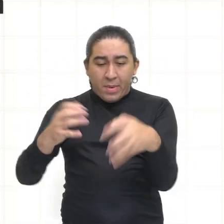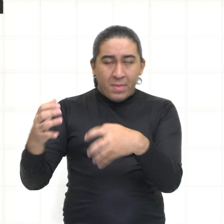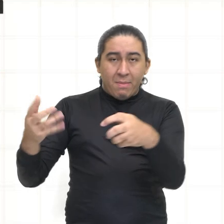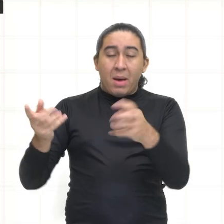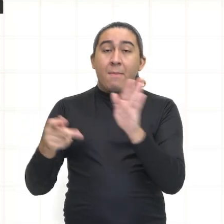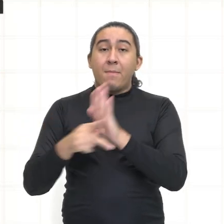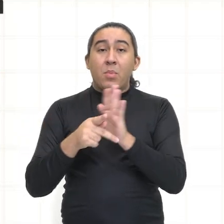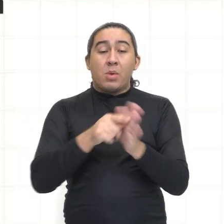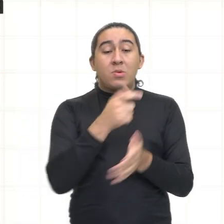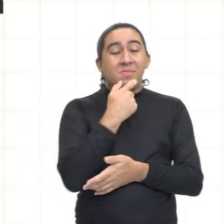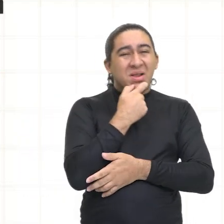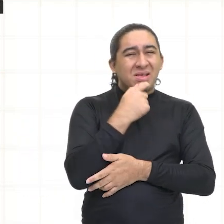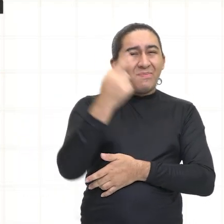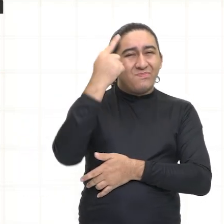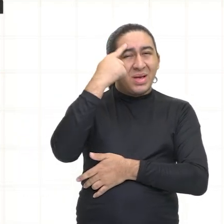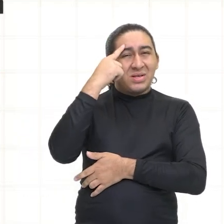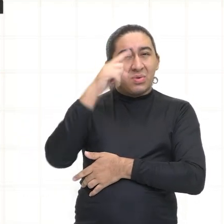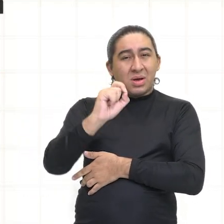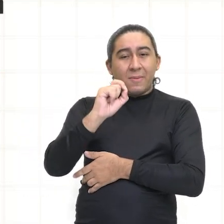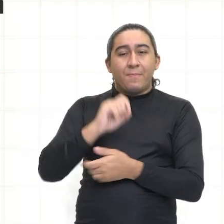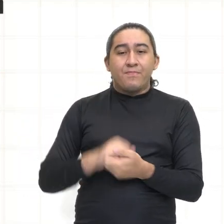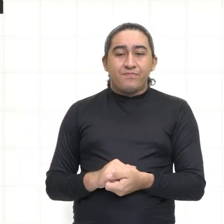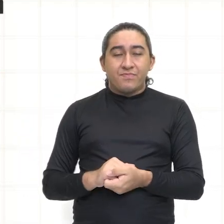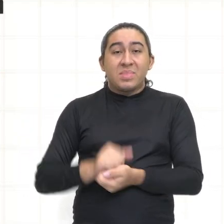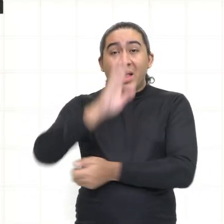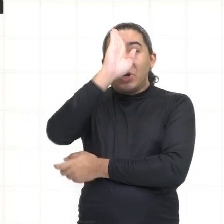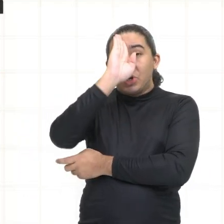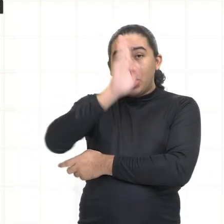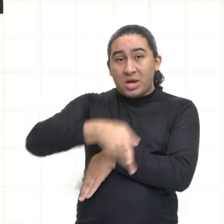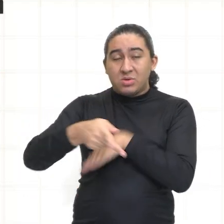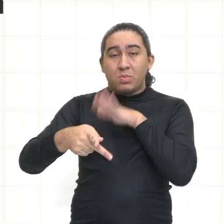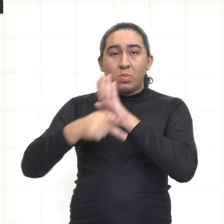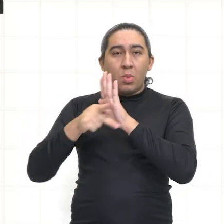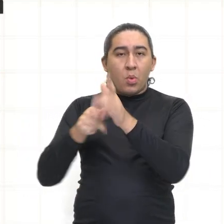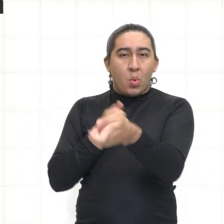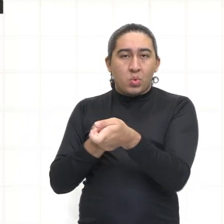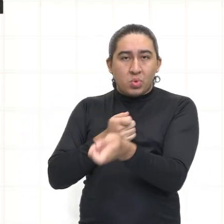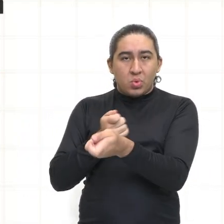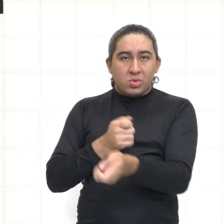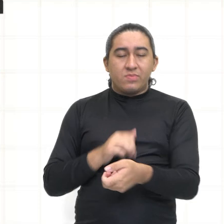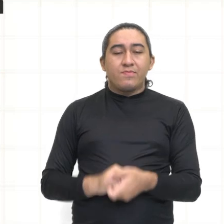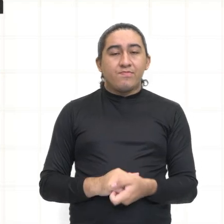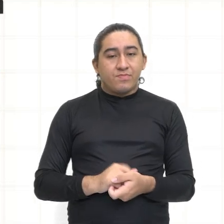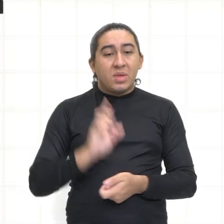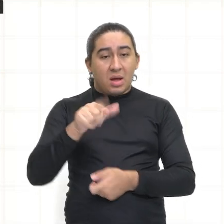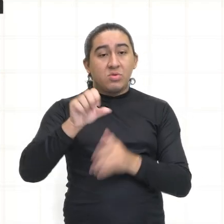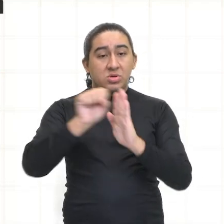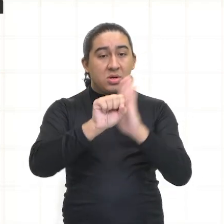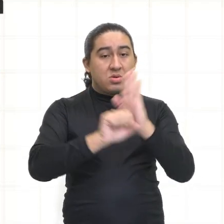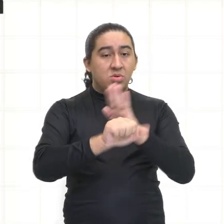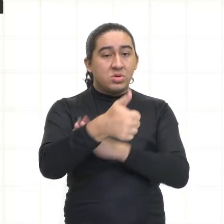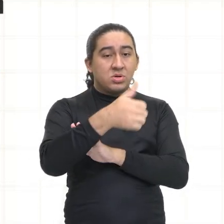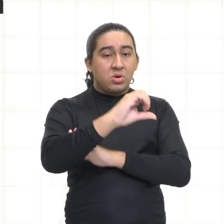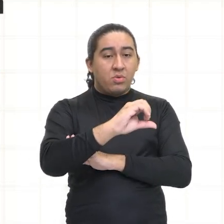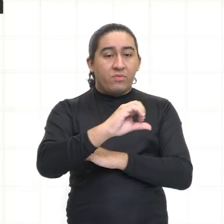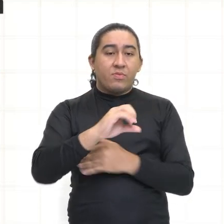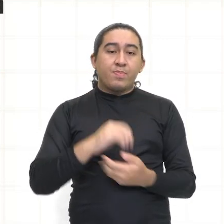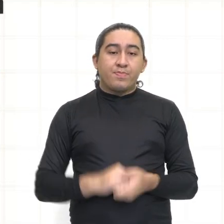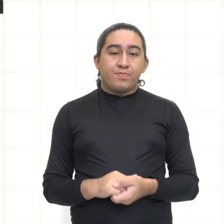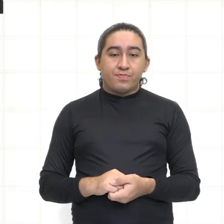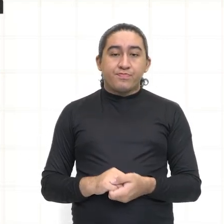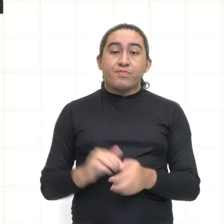a própria coroa britânica decidiu administrar diretamente o território indiano. E isso acontece no século